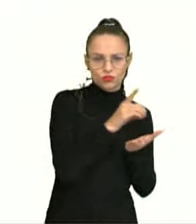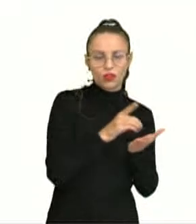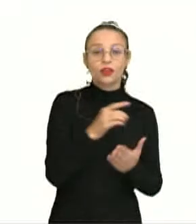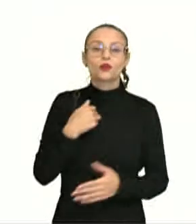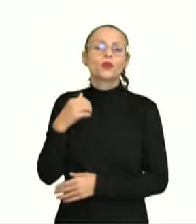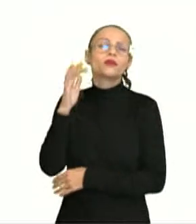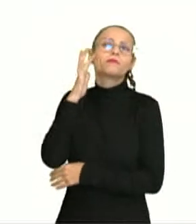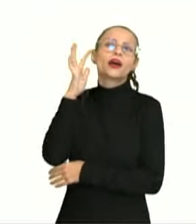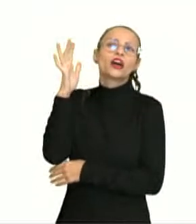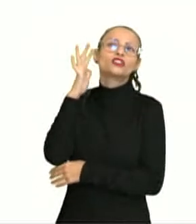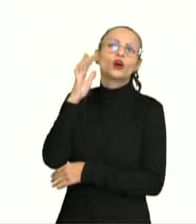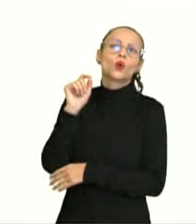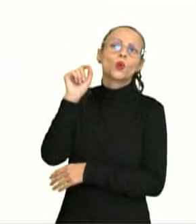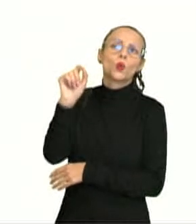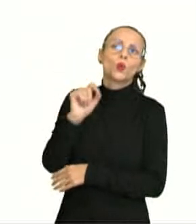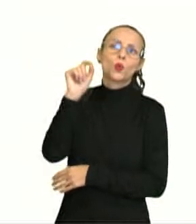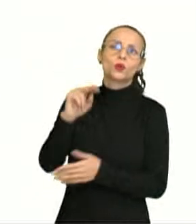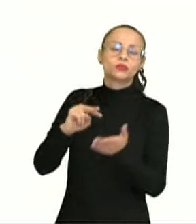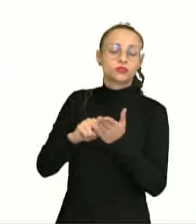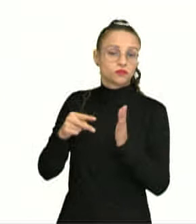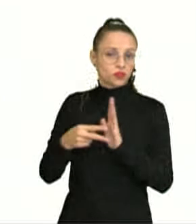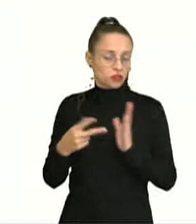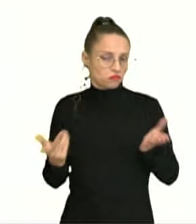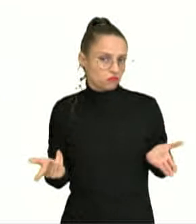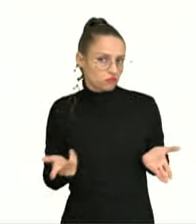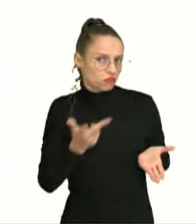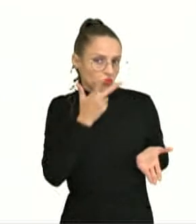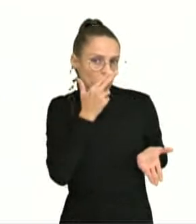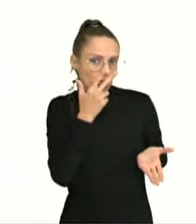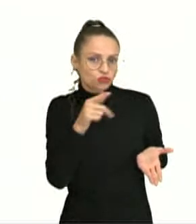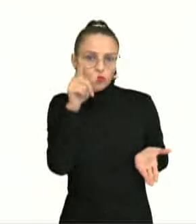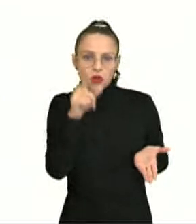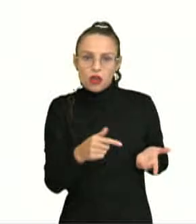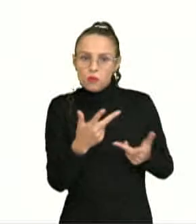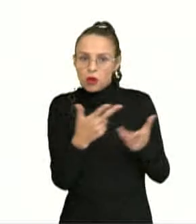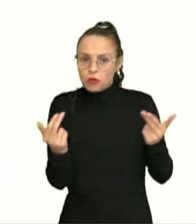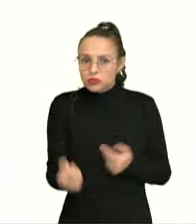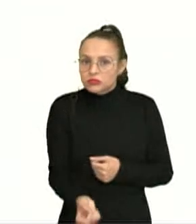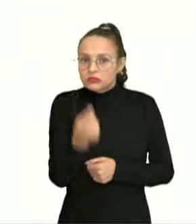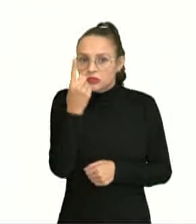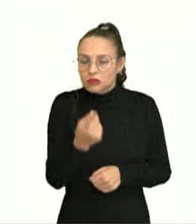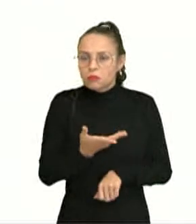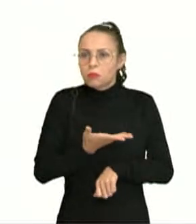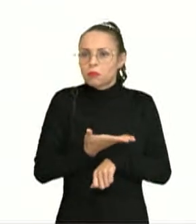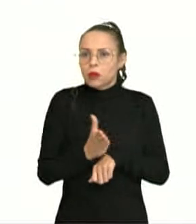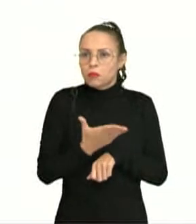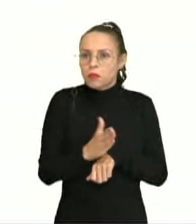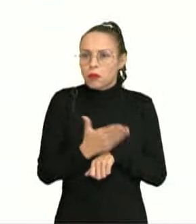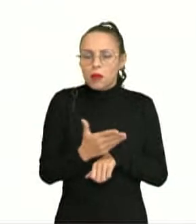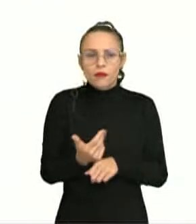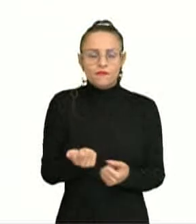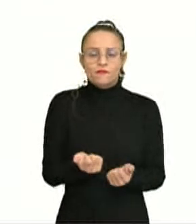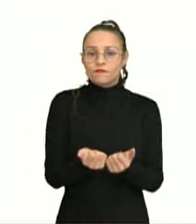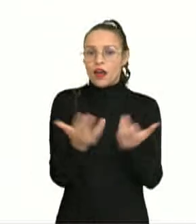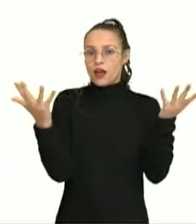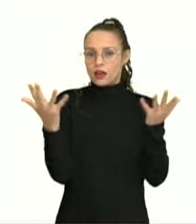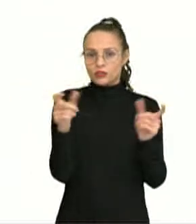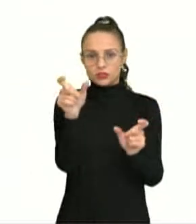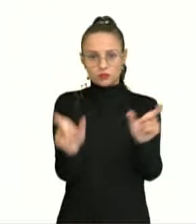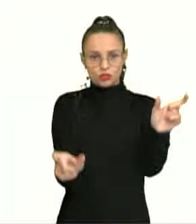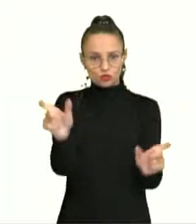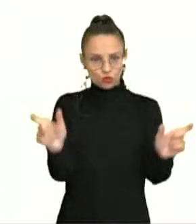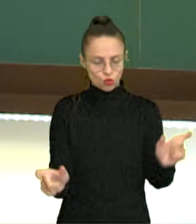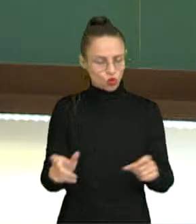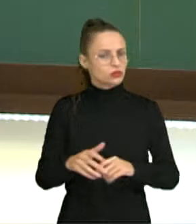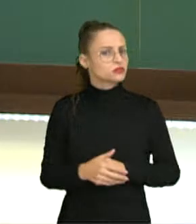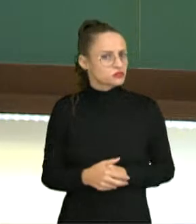imaginava coisas. Defenestrar deveria ser um ato exótico praticado por muitas pessoas.